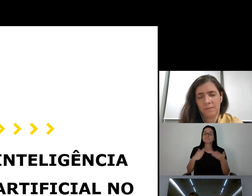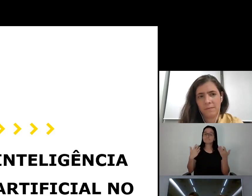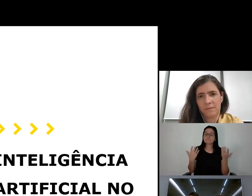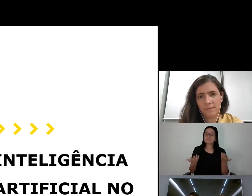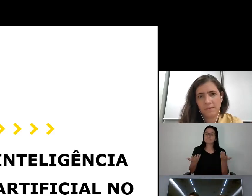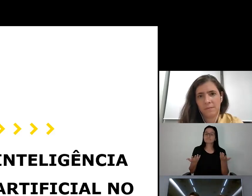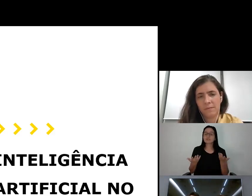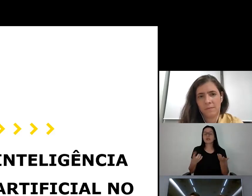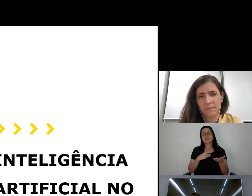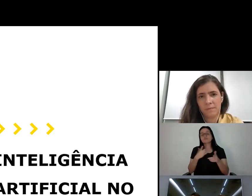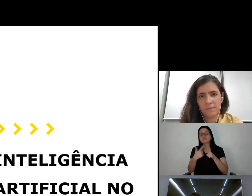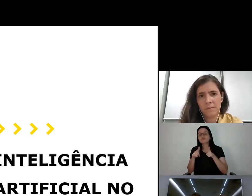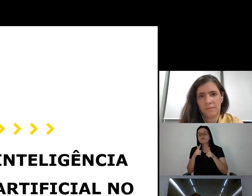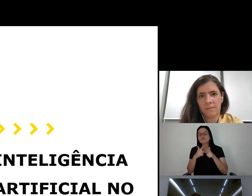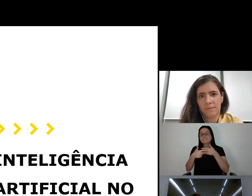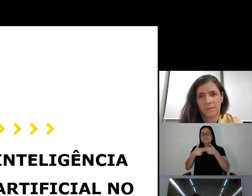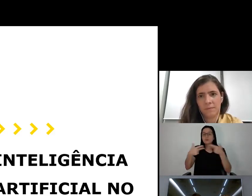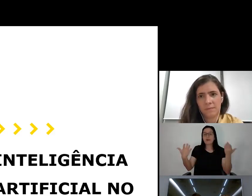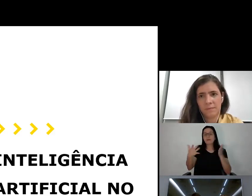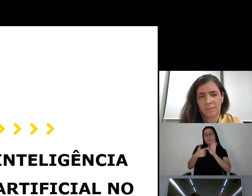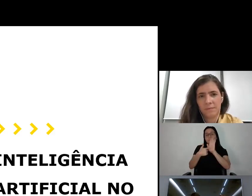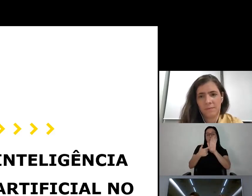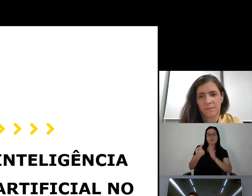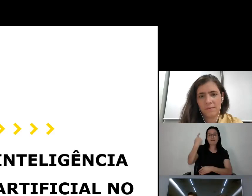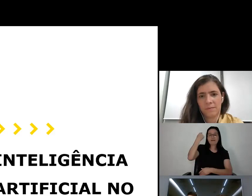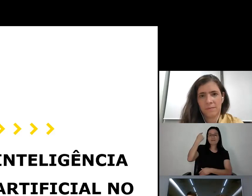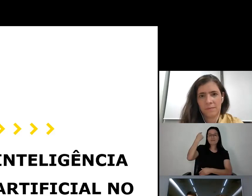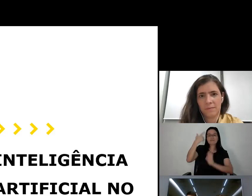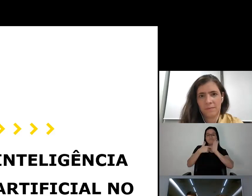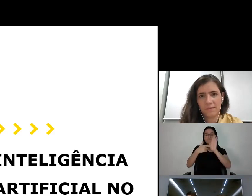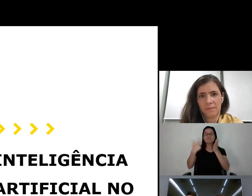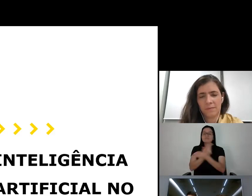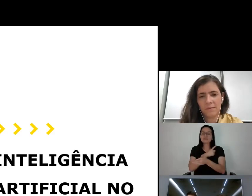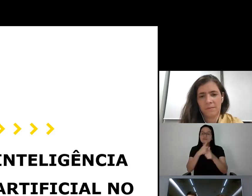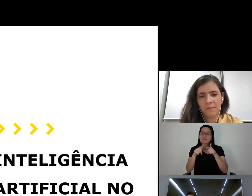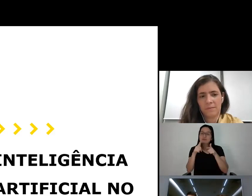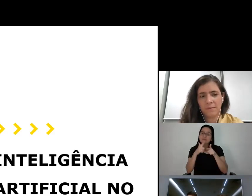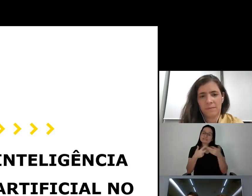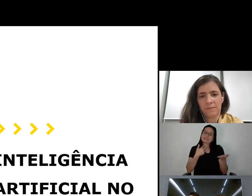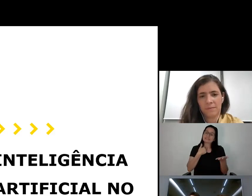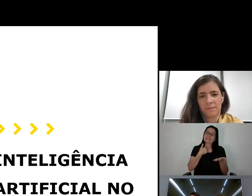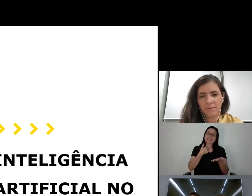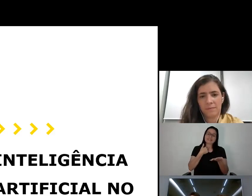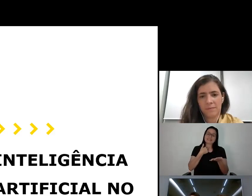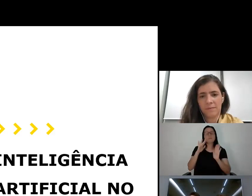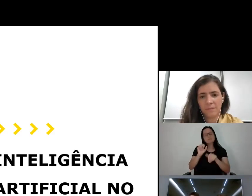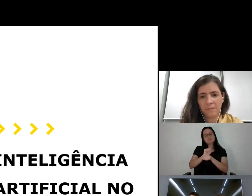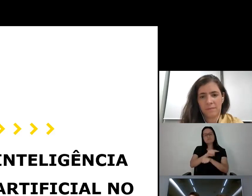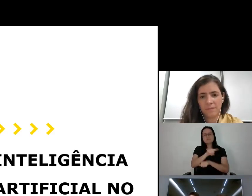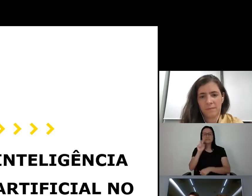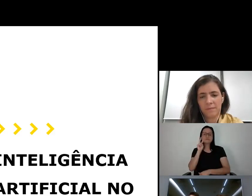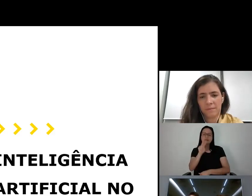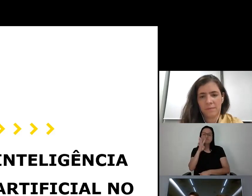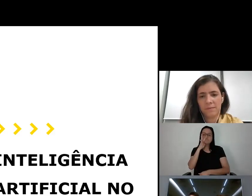problemas técnicos, o objetivo era estar com a apresentação aqui atrás para vocês, mas acabou não dando certo. Mas espero que vocês estejam nos vendo